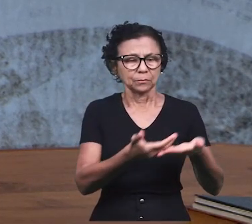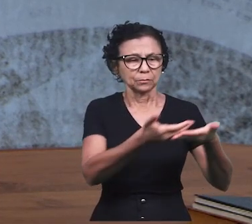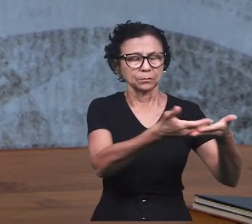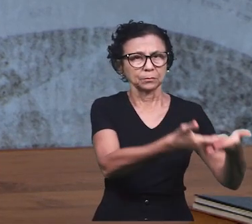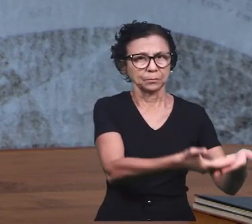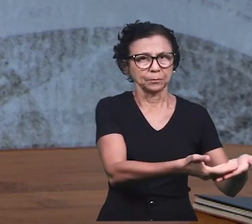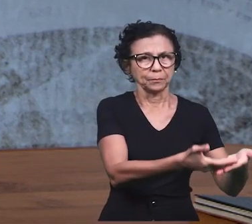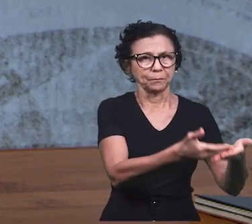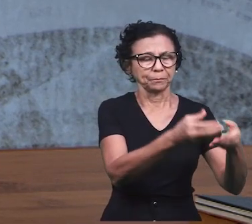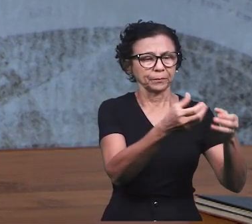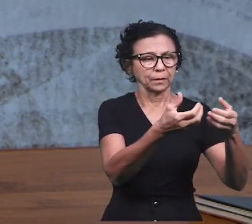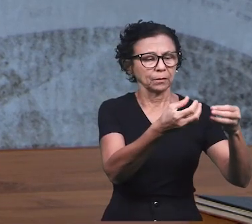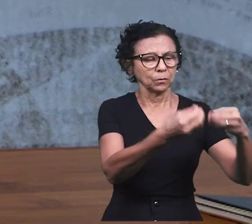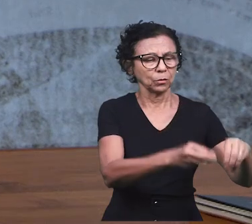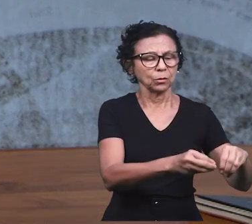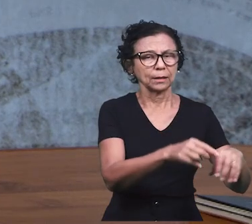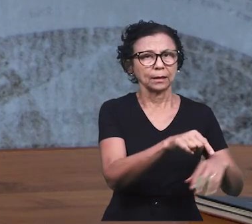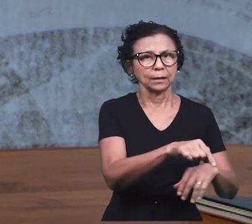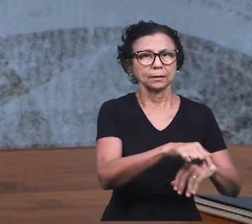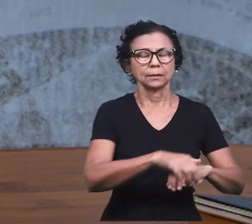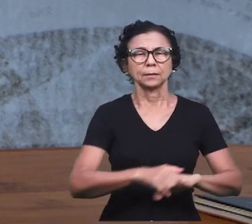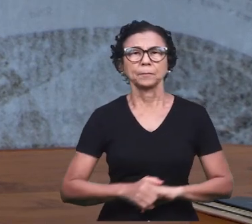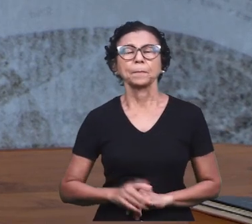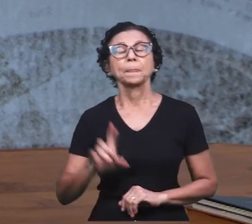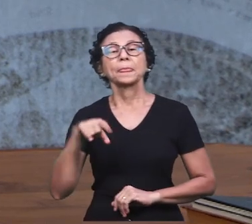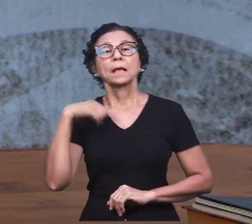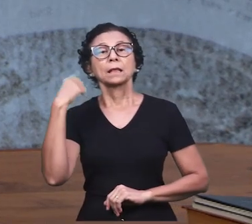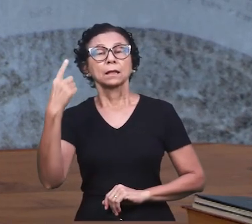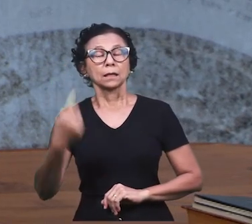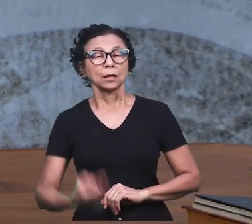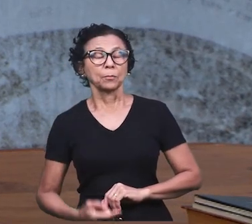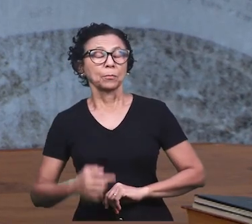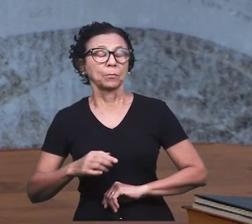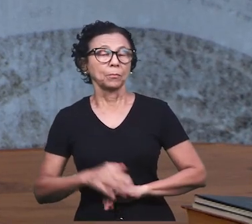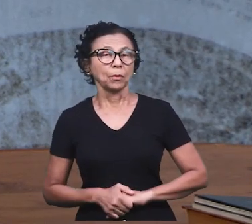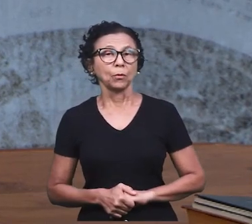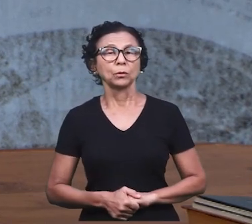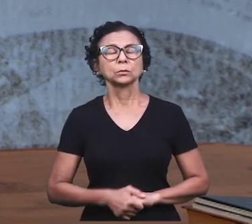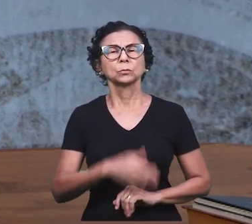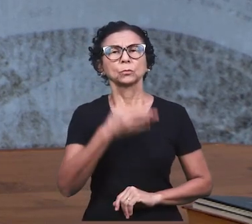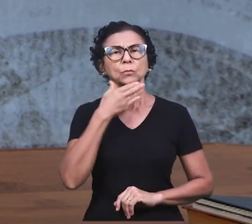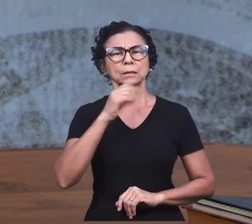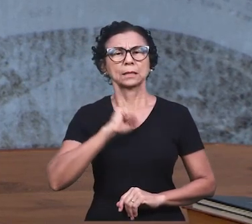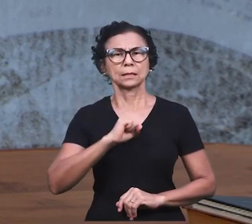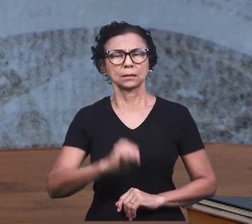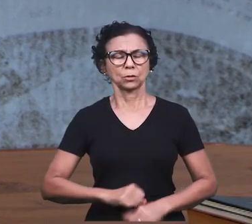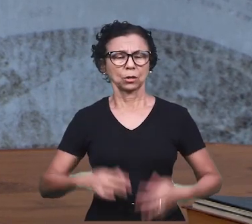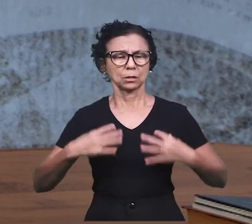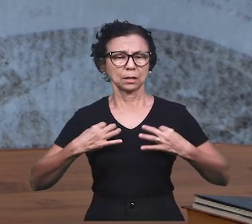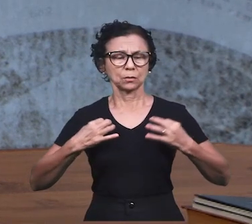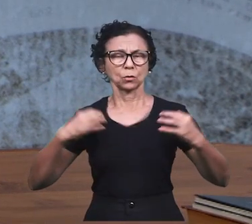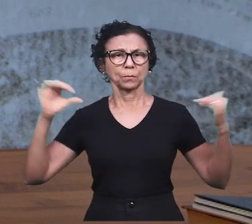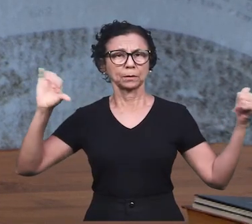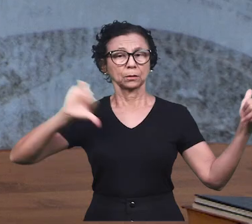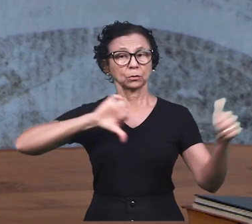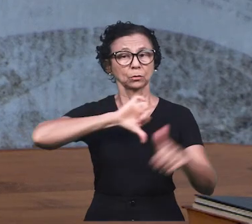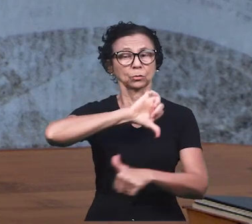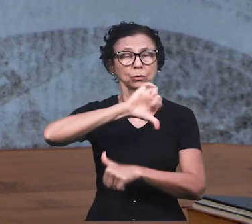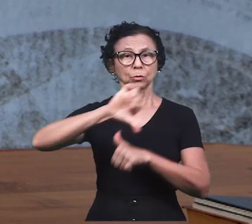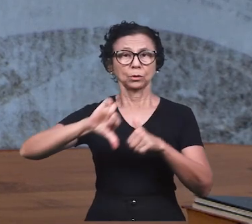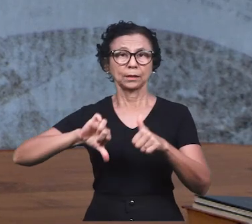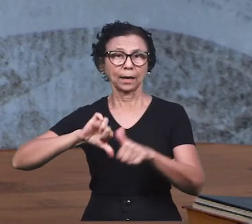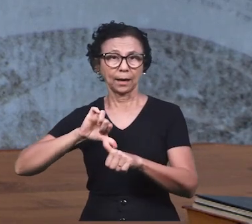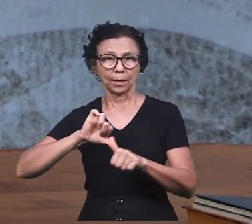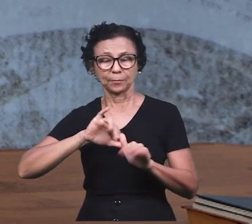Depois despirá suas vestes e vestirá outras vestes, e levará a cinza fora